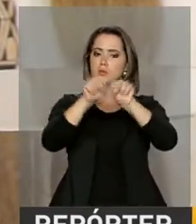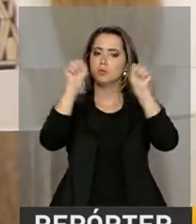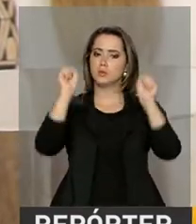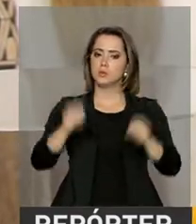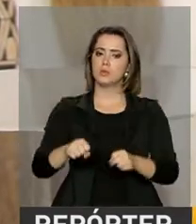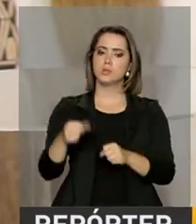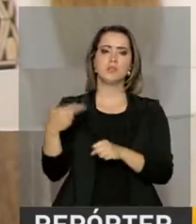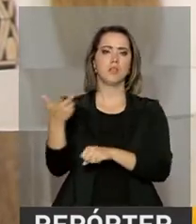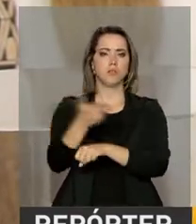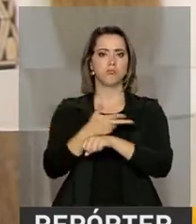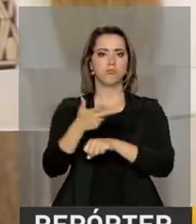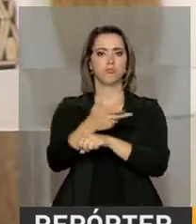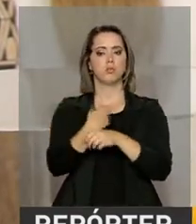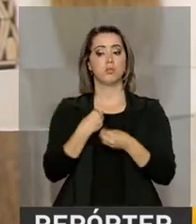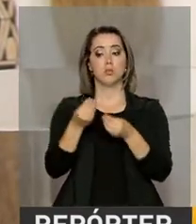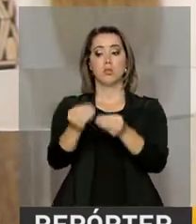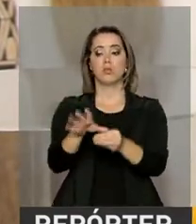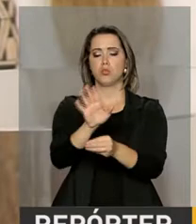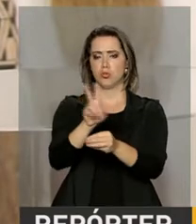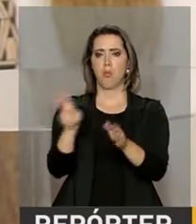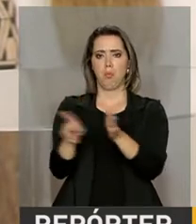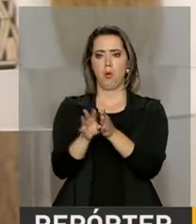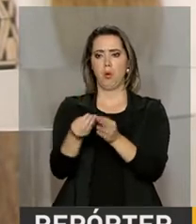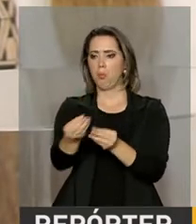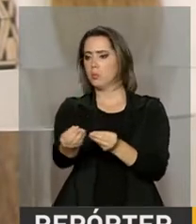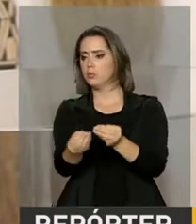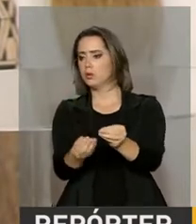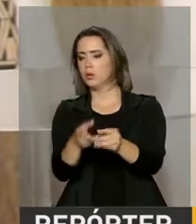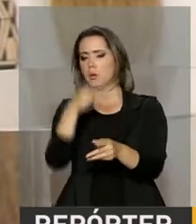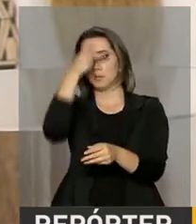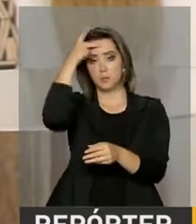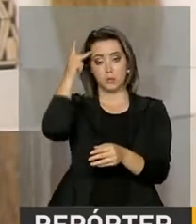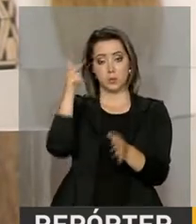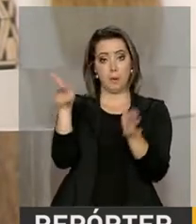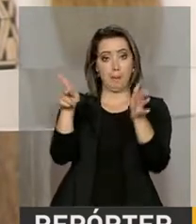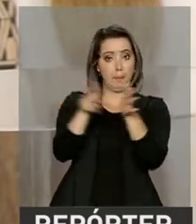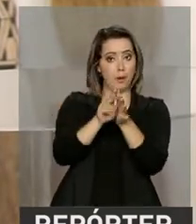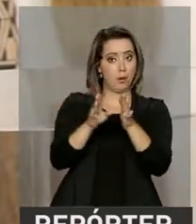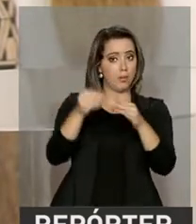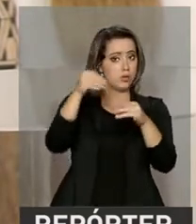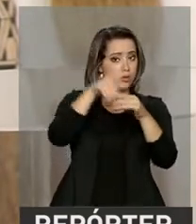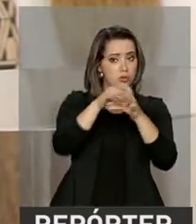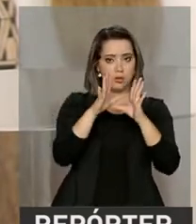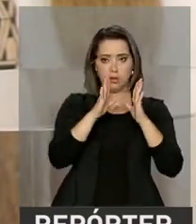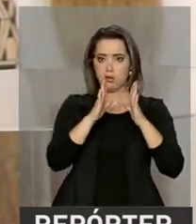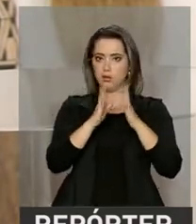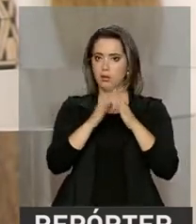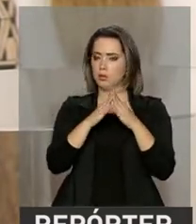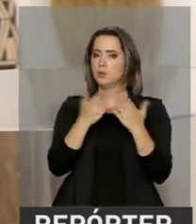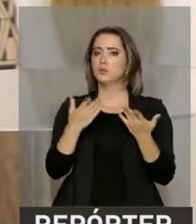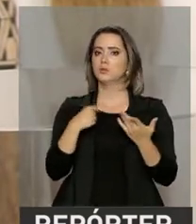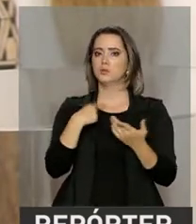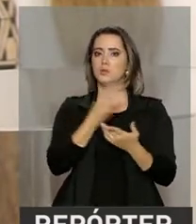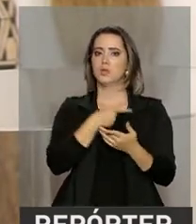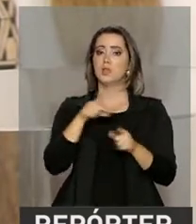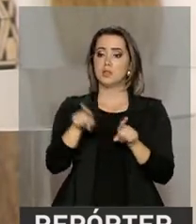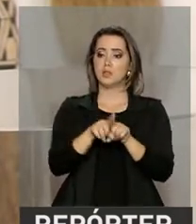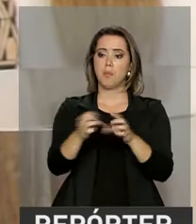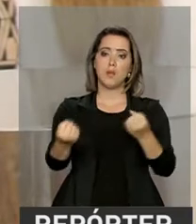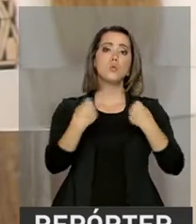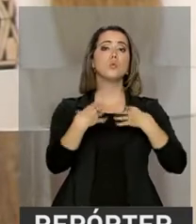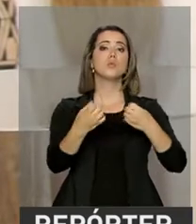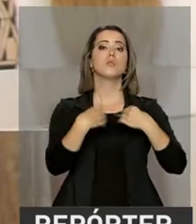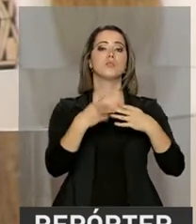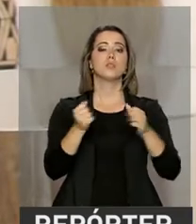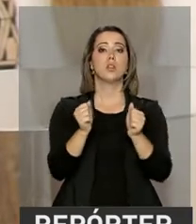equipamentos, nós deixamos esses equipamentos também com os nossos pesquisadores indígenas e eles também nos ensinaram, junto